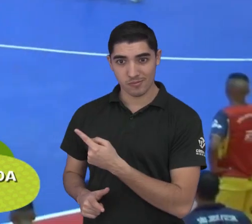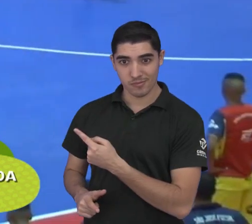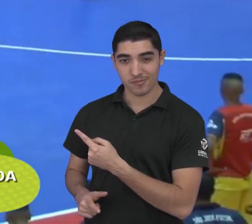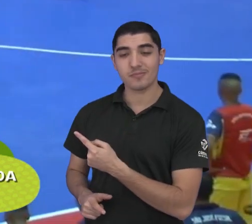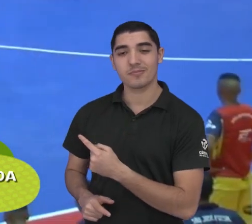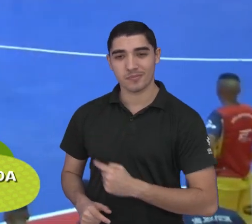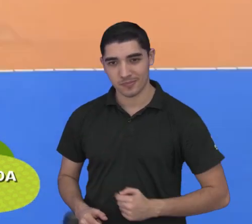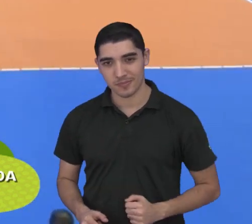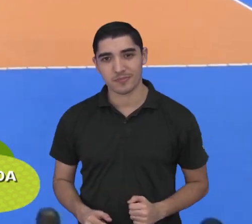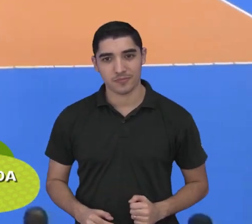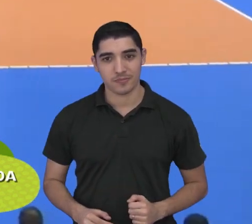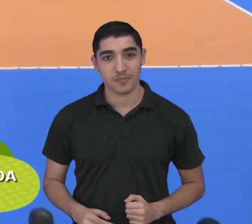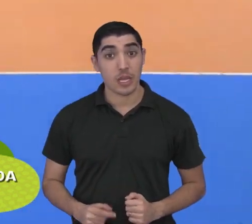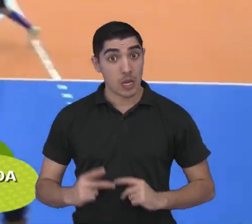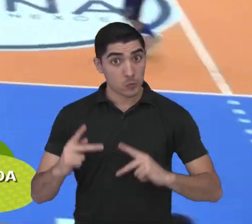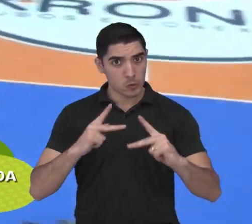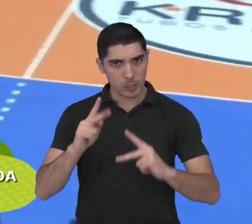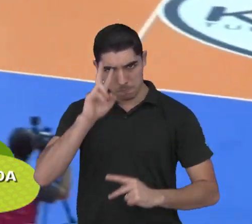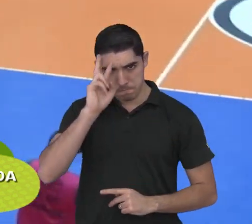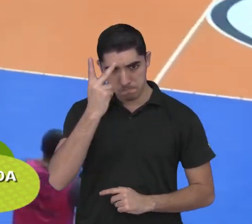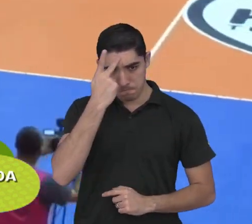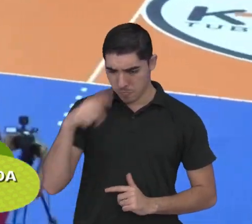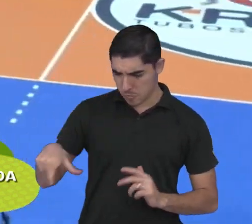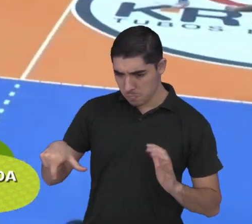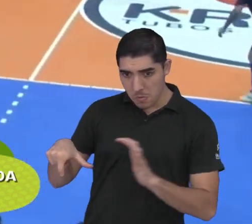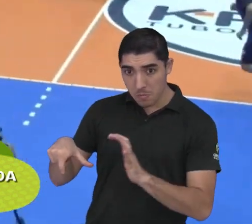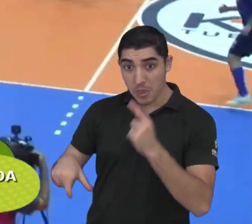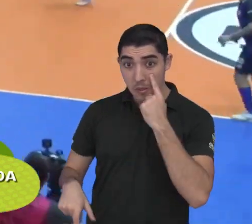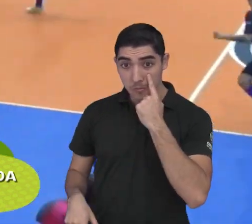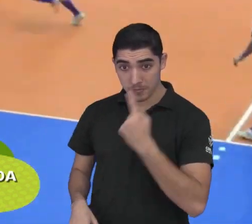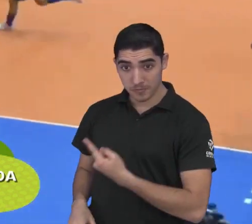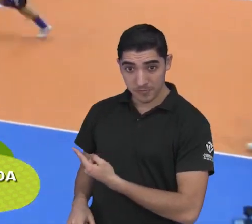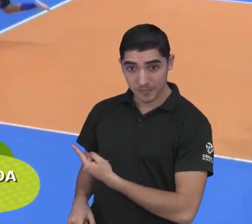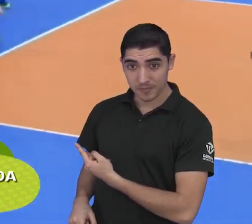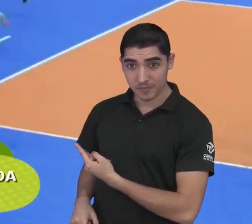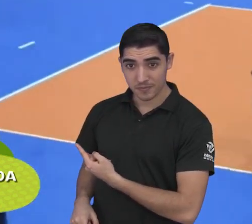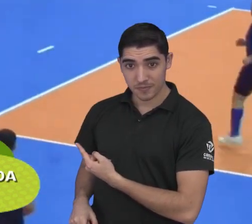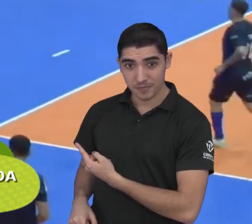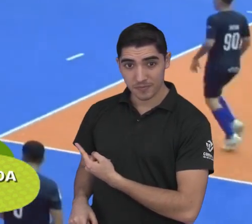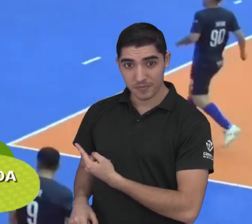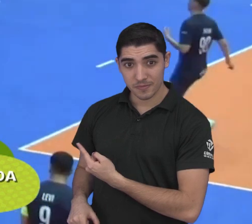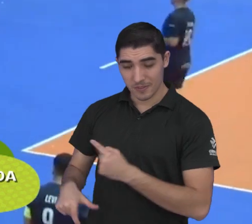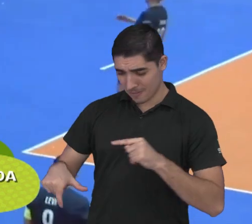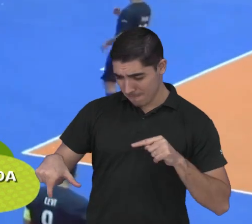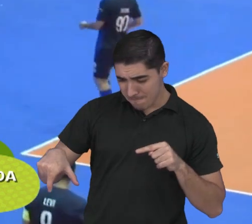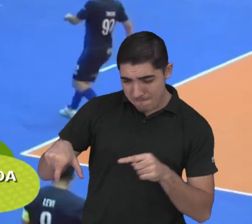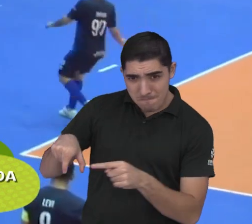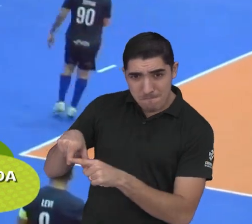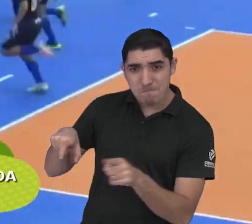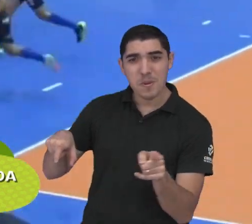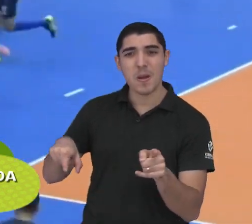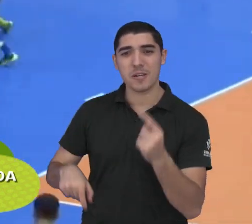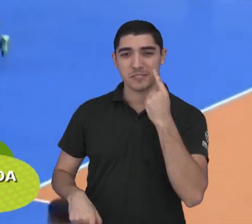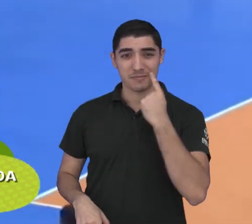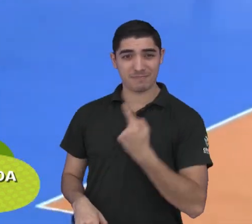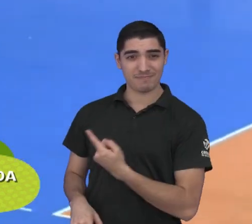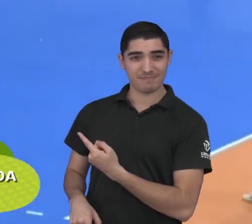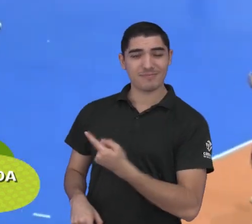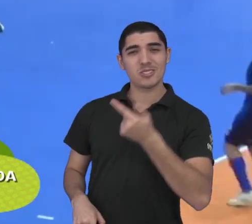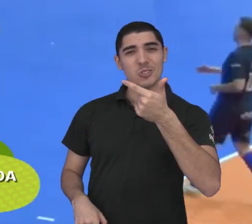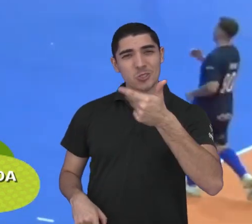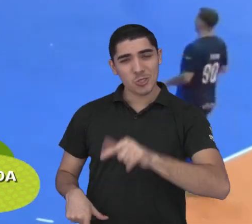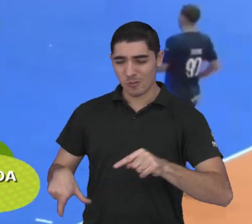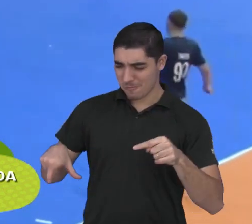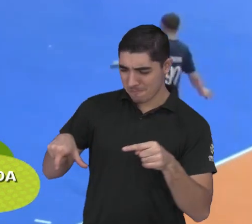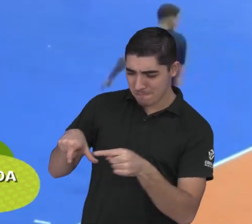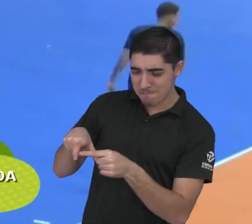a defesa. O São José respondeu, na falha de Foguinho, Gustavo recuperou, carregou e na saída de Thiago bateu. A bola tocou na trave